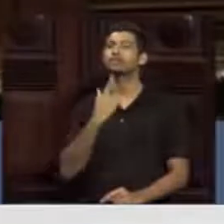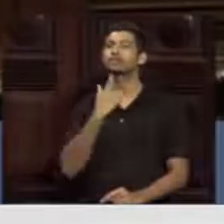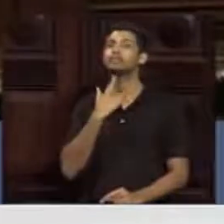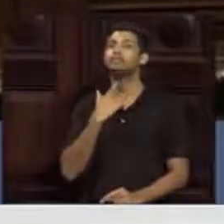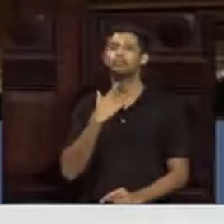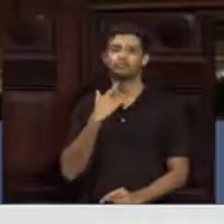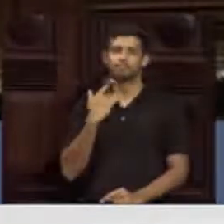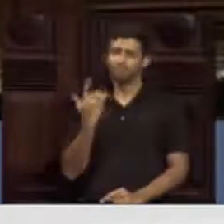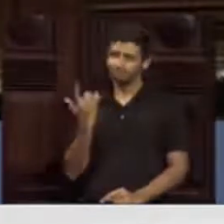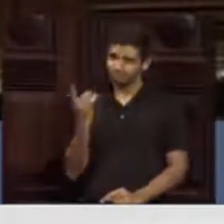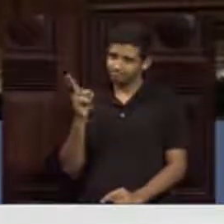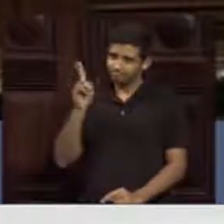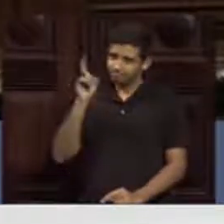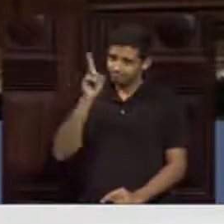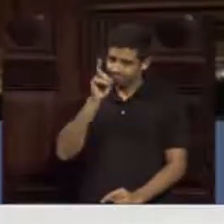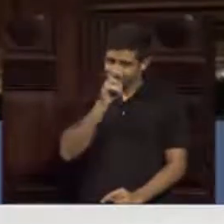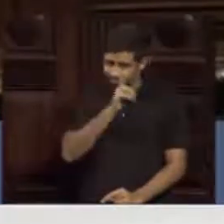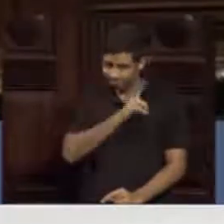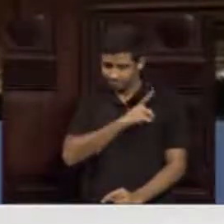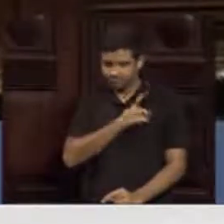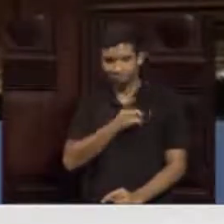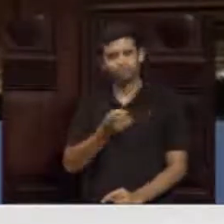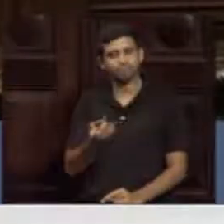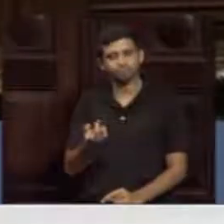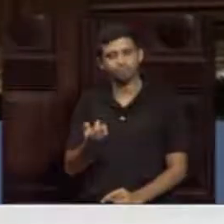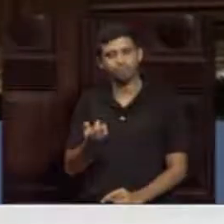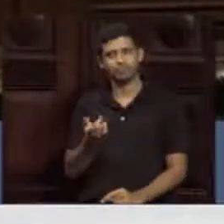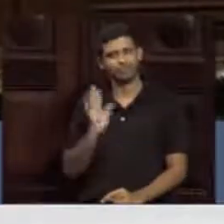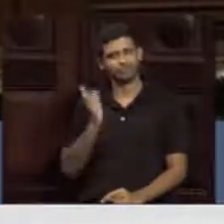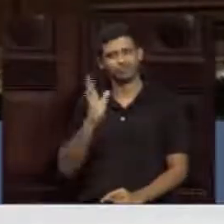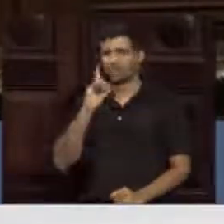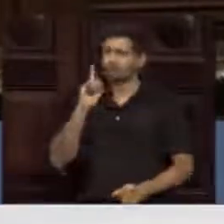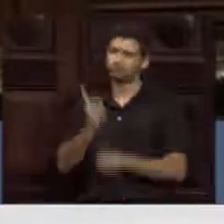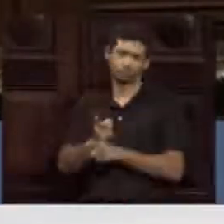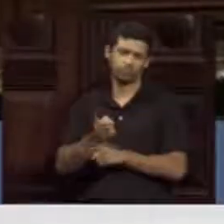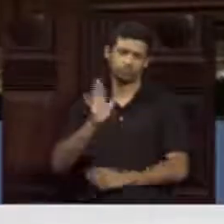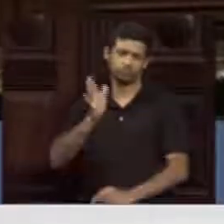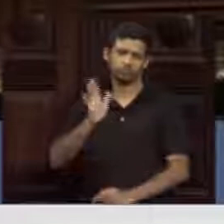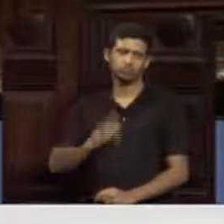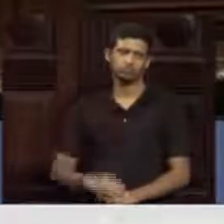pecuniário, visto o que já foi descoberto